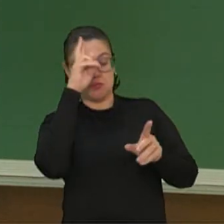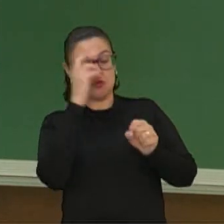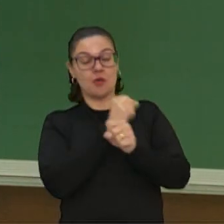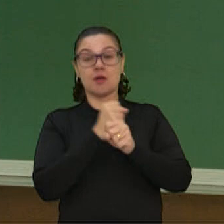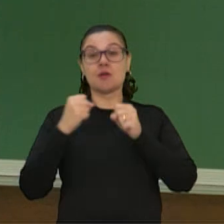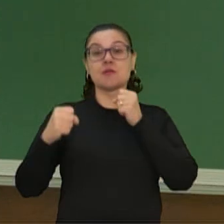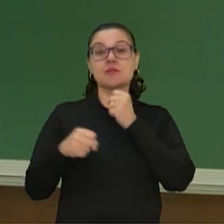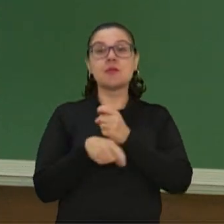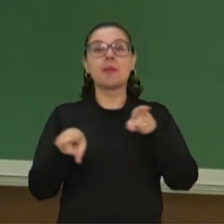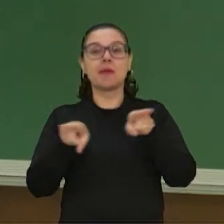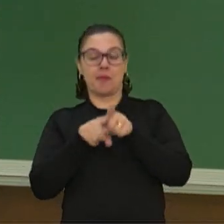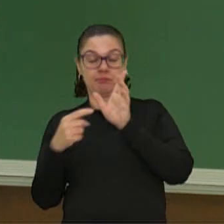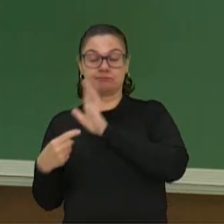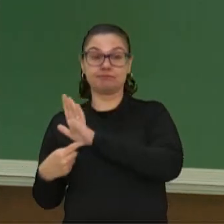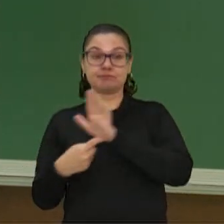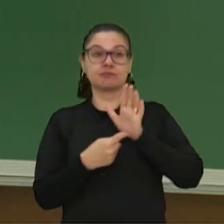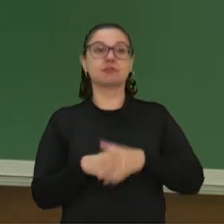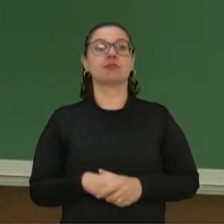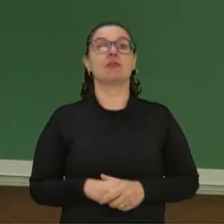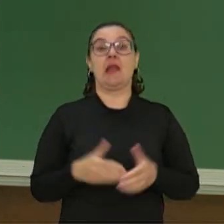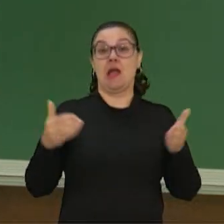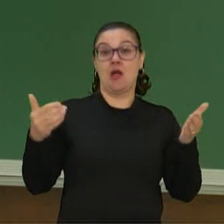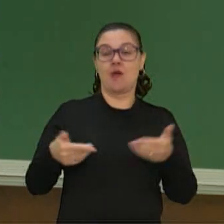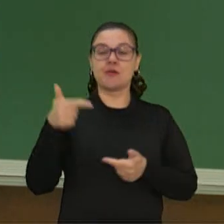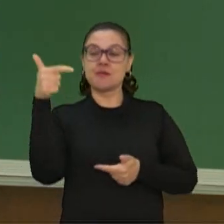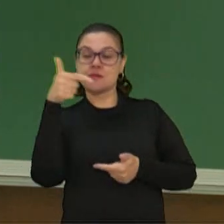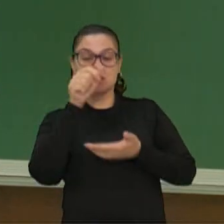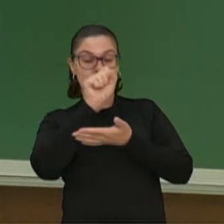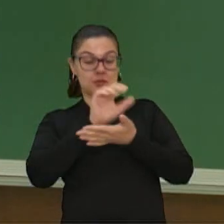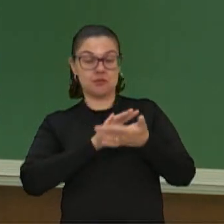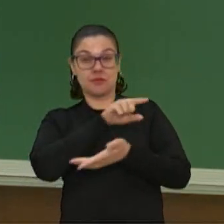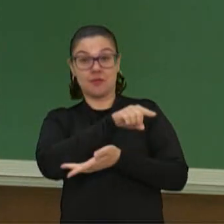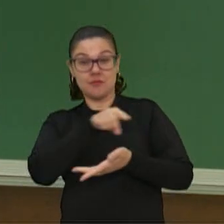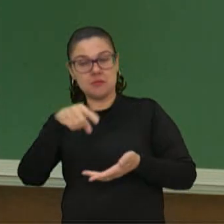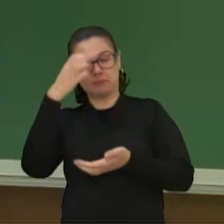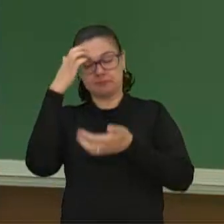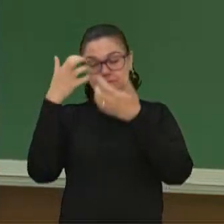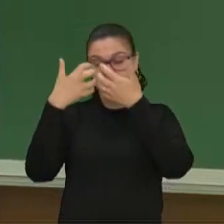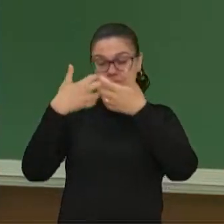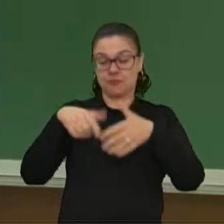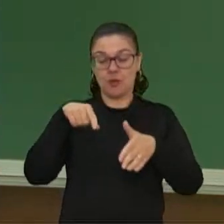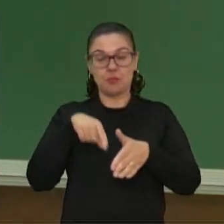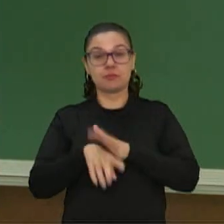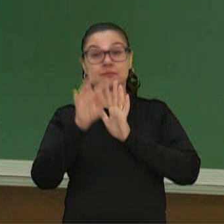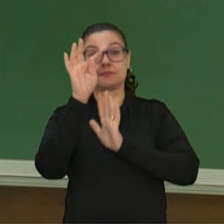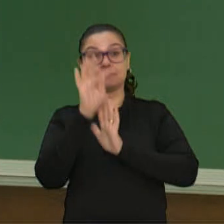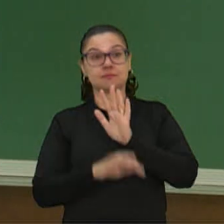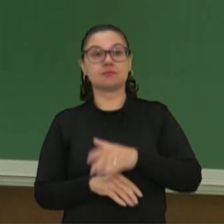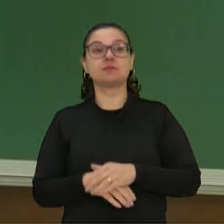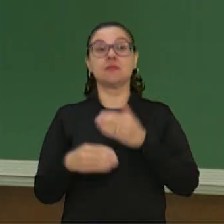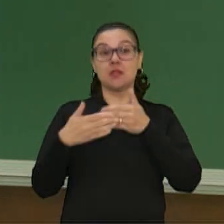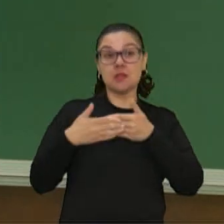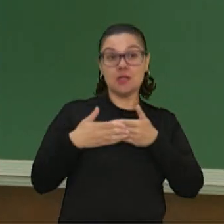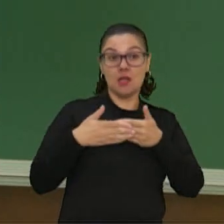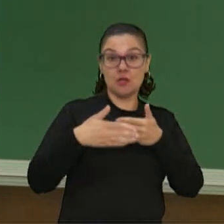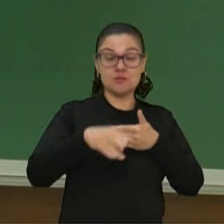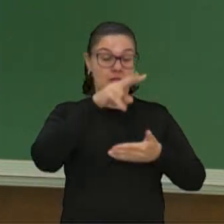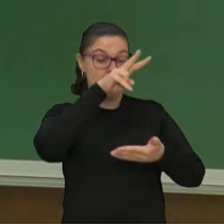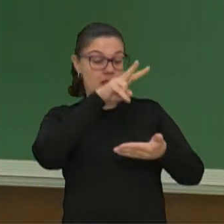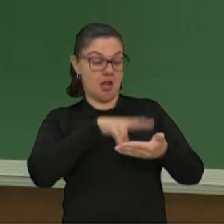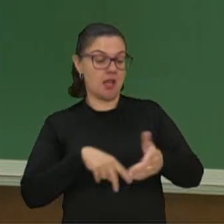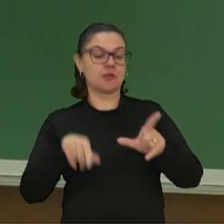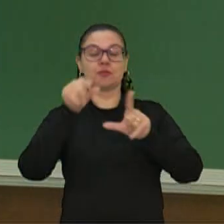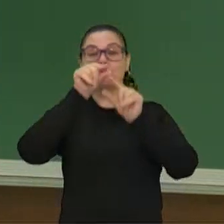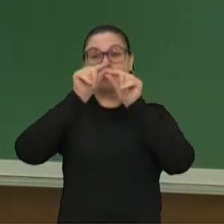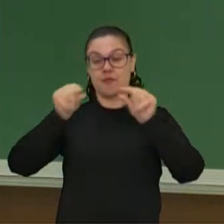mas também pela moral. Então, atividade 2, para vocês pensarem, se aprofundarem no texto. A partir da sua leitura dos versos